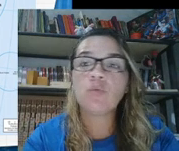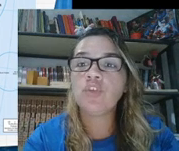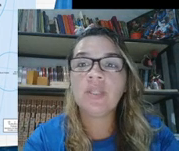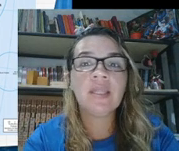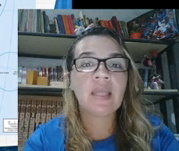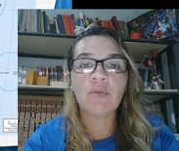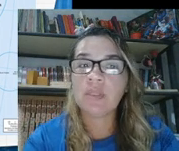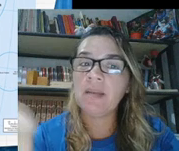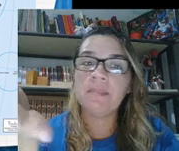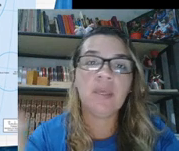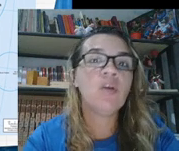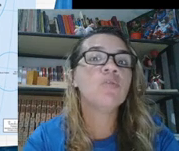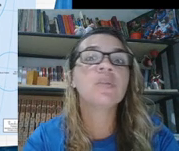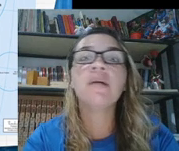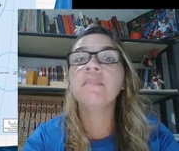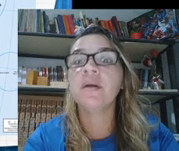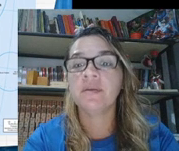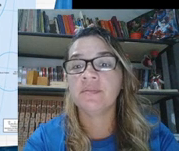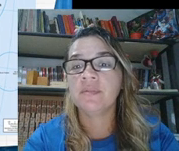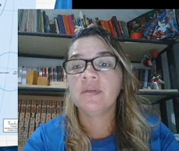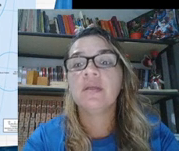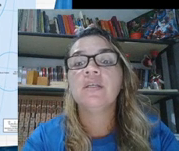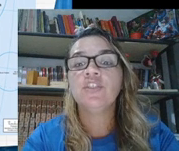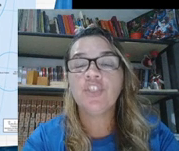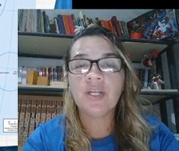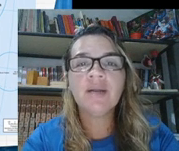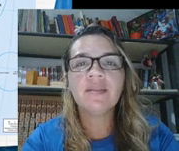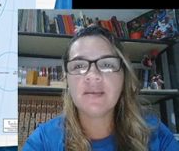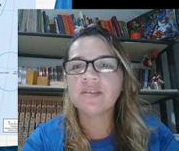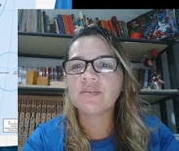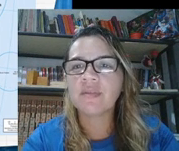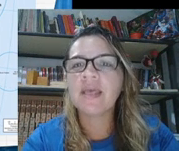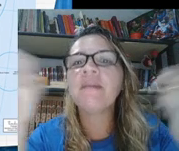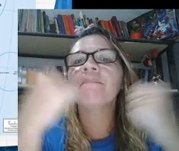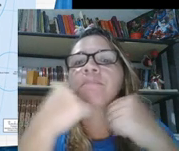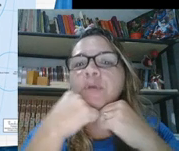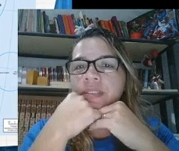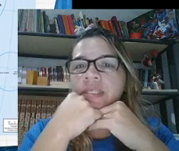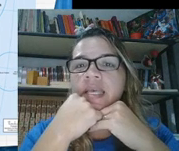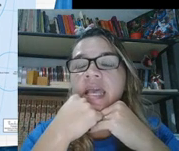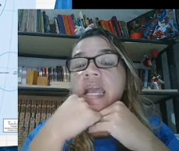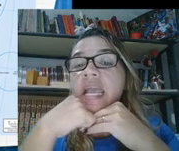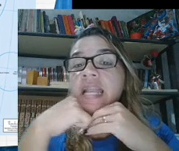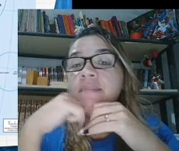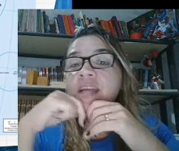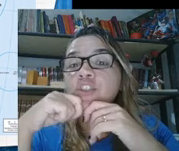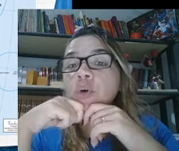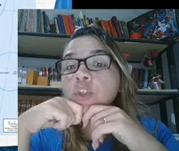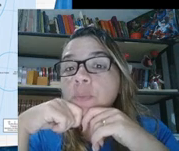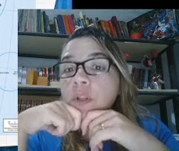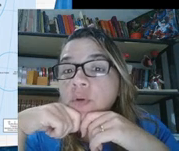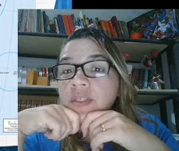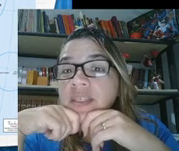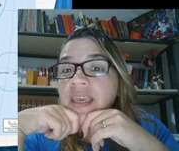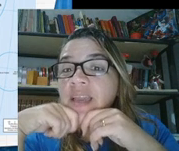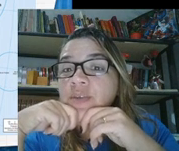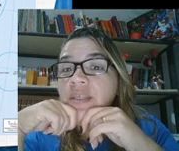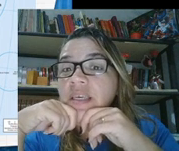país continental também, olha o tamanho, gigantesco, né? Pois é, ele mede